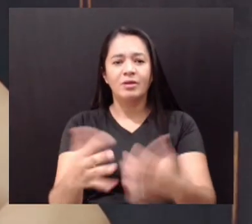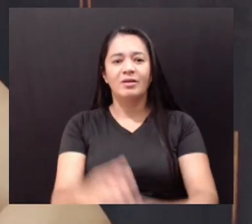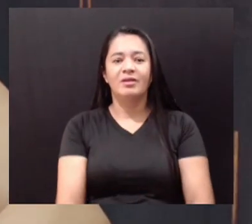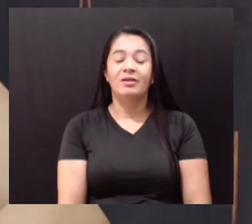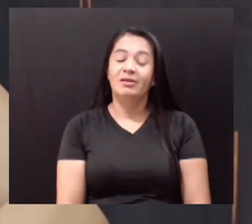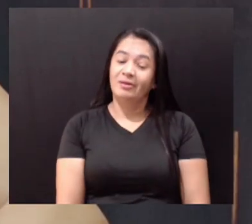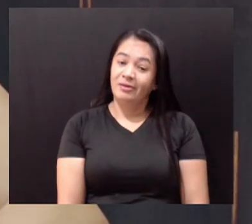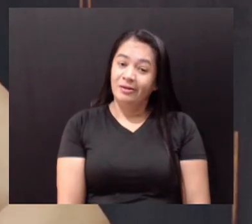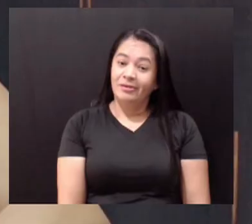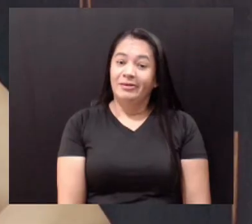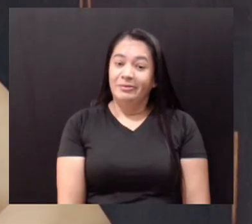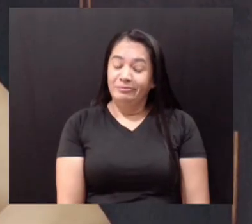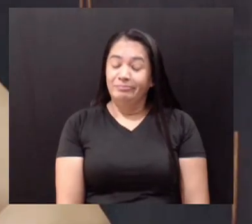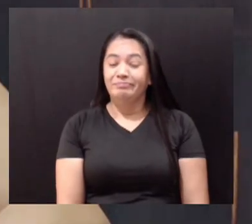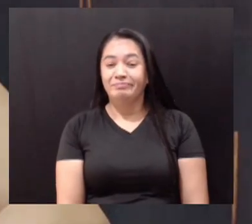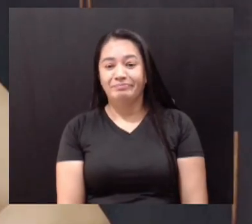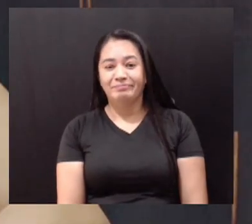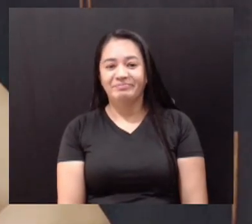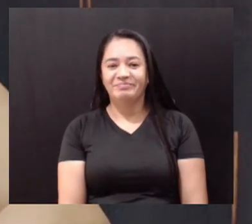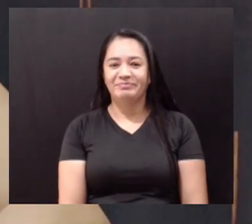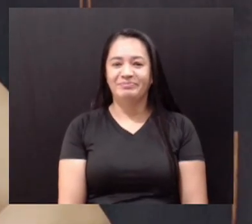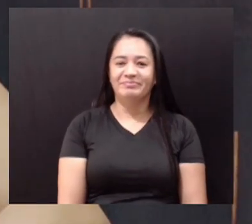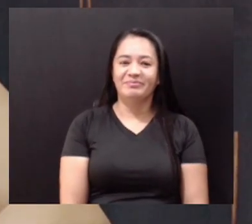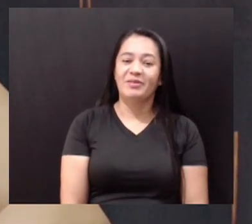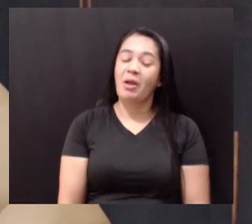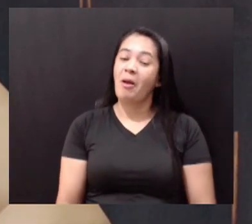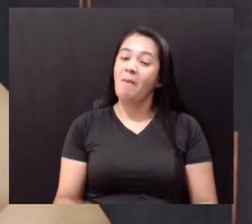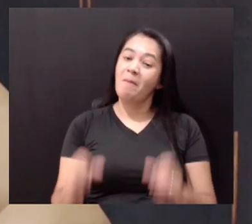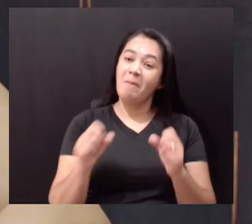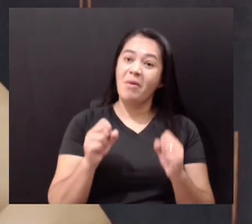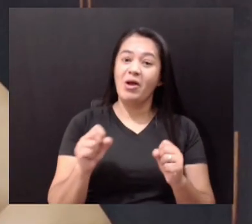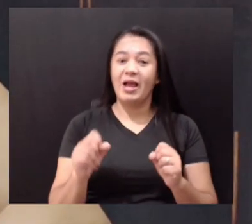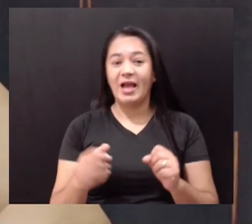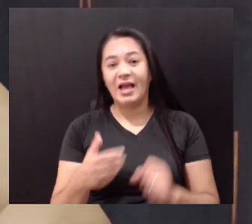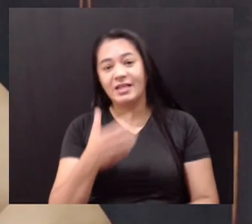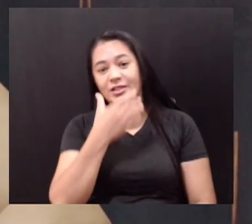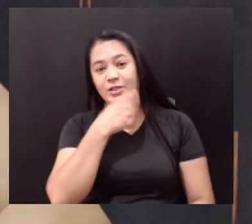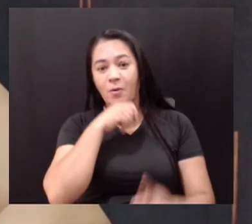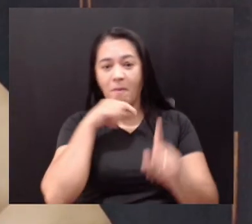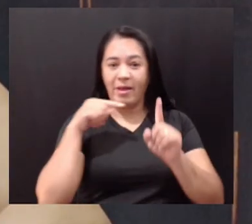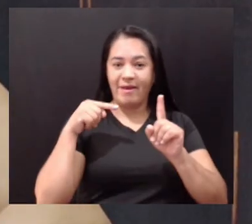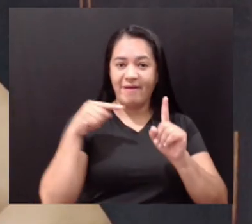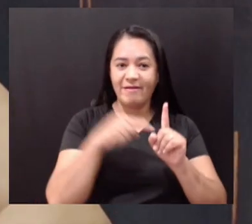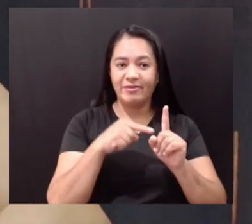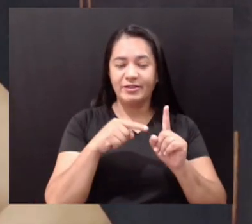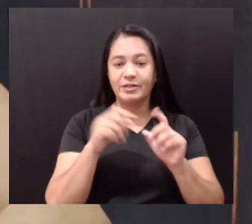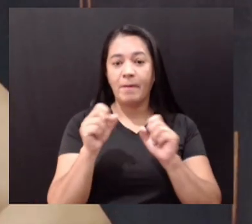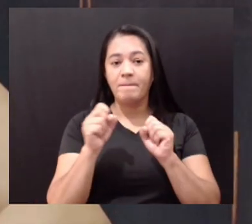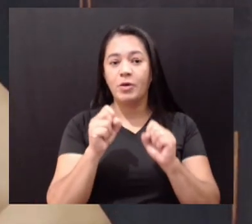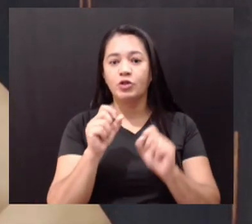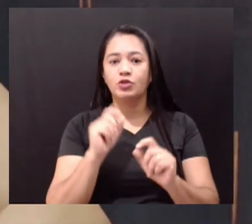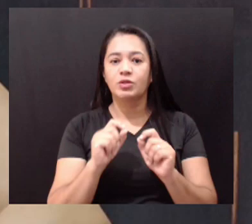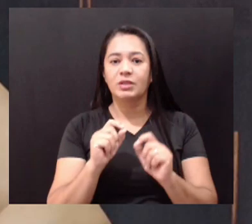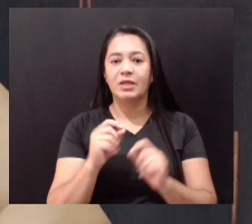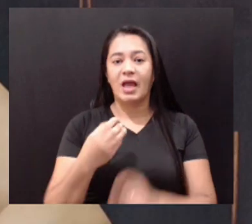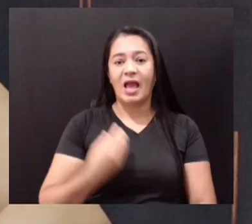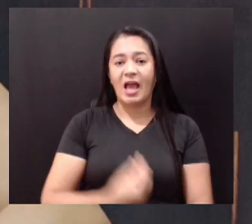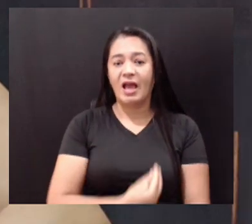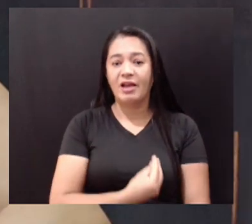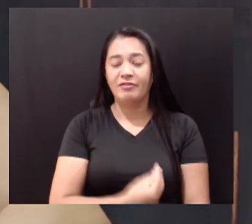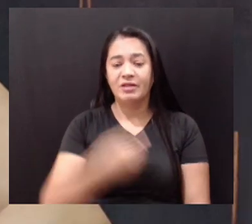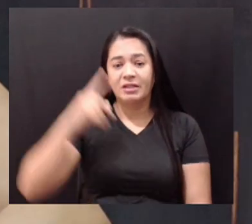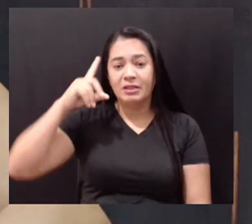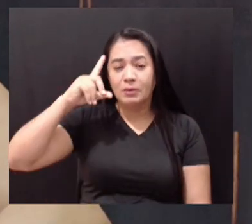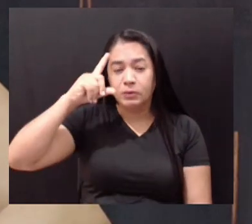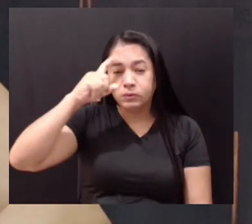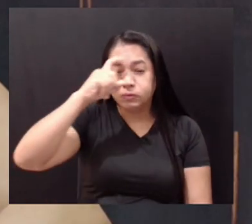Pode ser que esse pai, por exemplo, a gente pode pensar que ele pode ter tido uma vida muito difícil. Então, ele pode